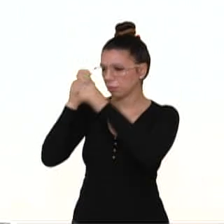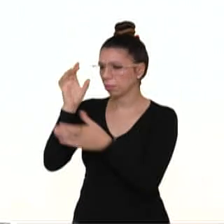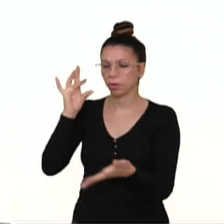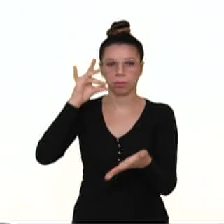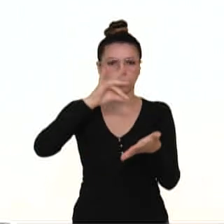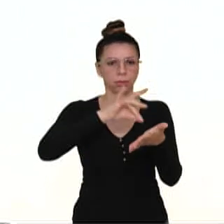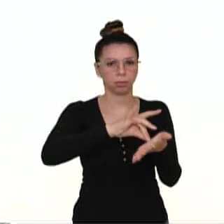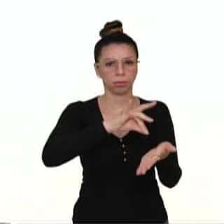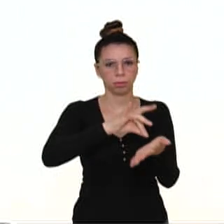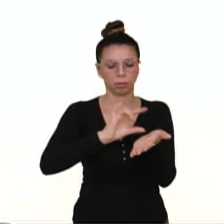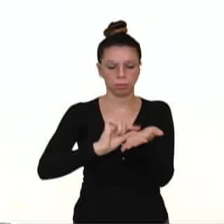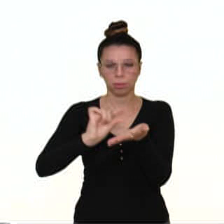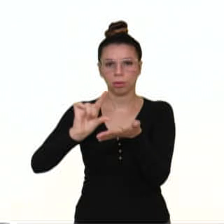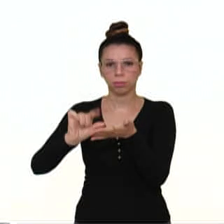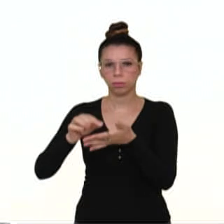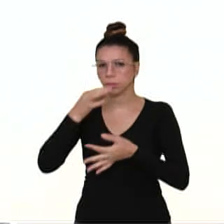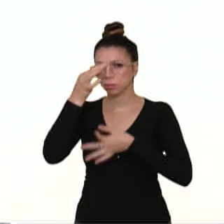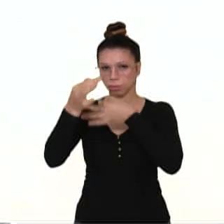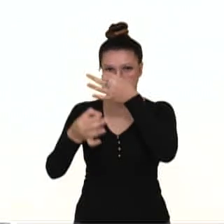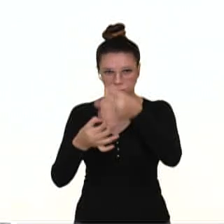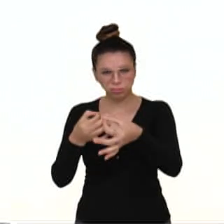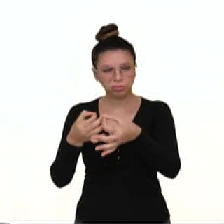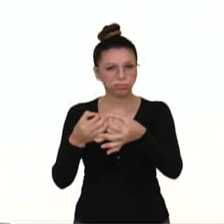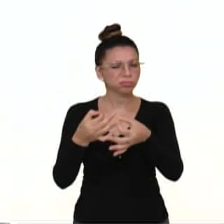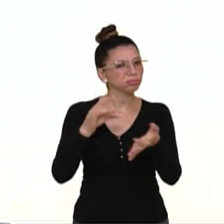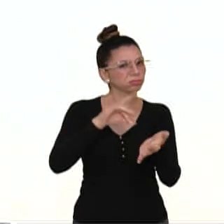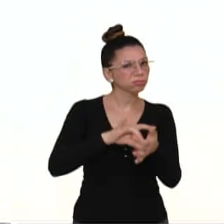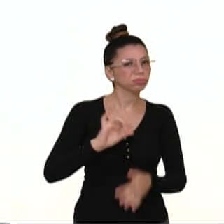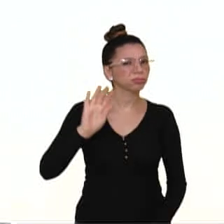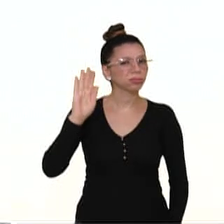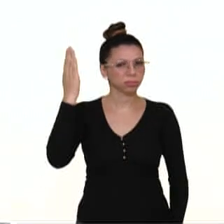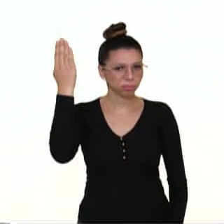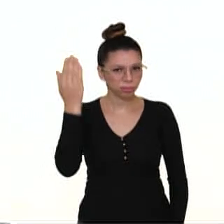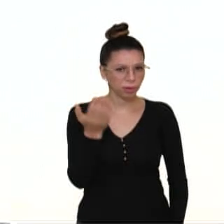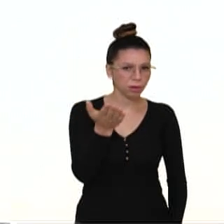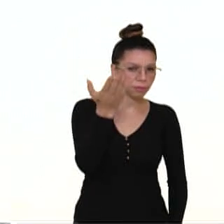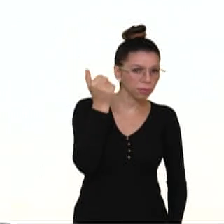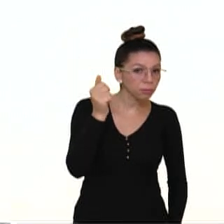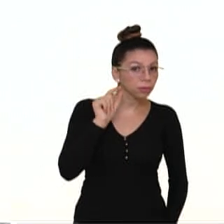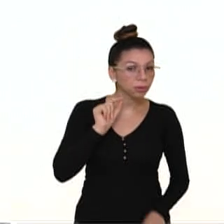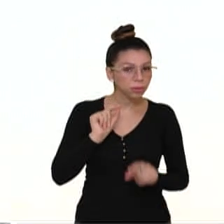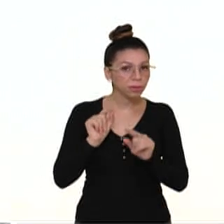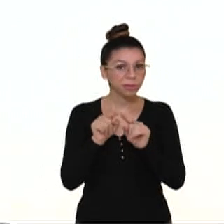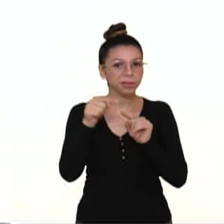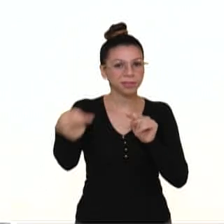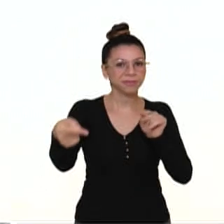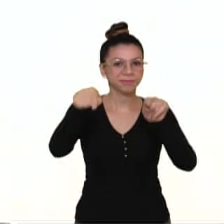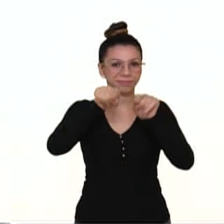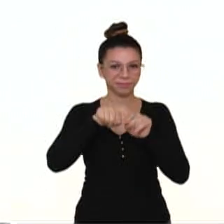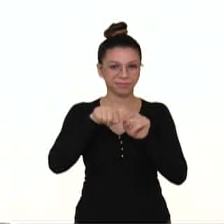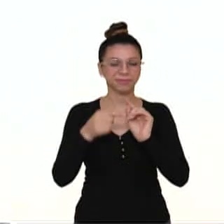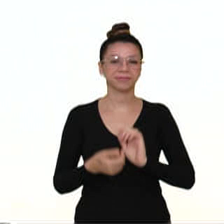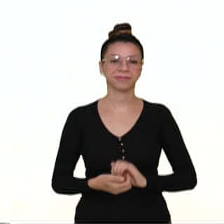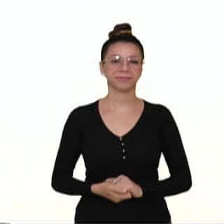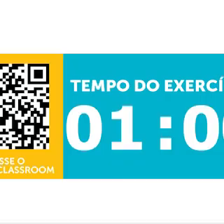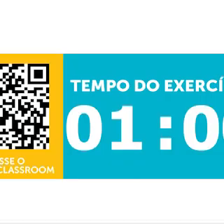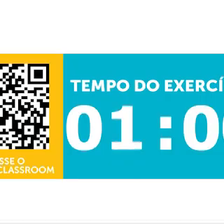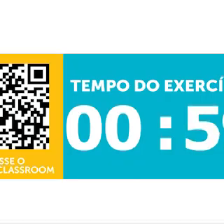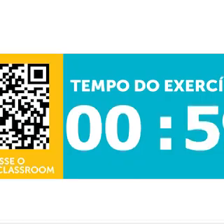seu artigo de opinião, verdadeiro ou falso? Vamos lá, turma, já voltamos.